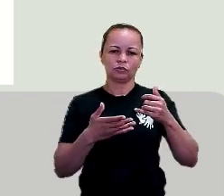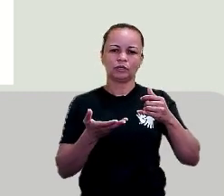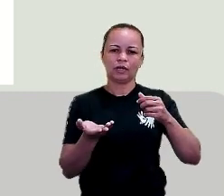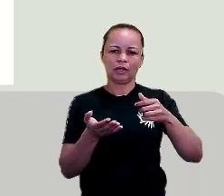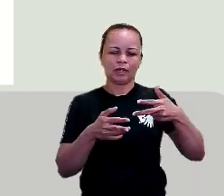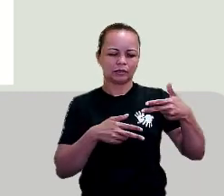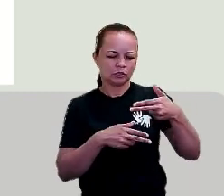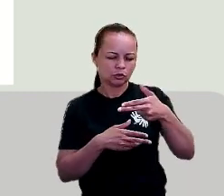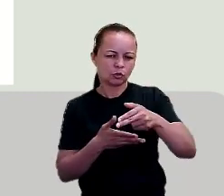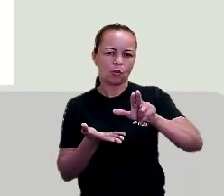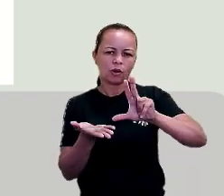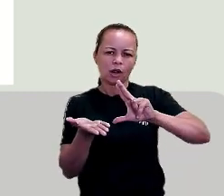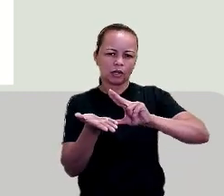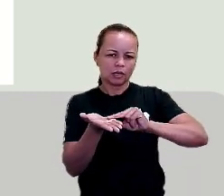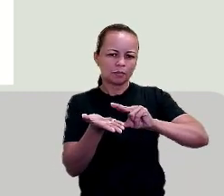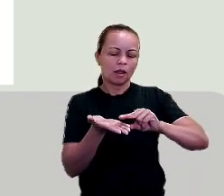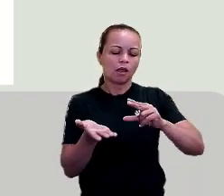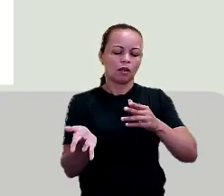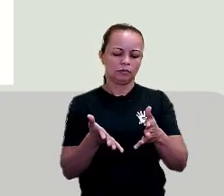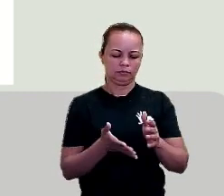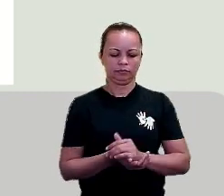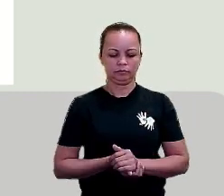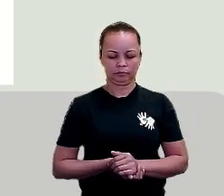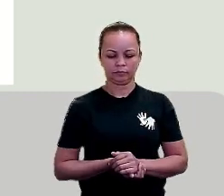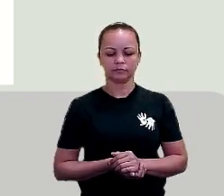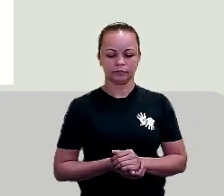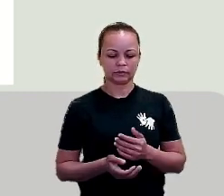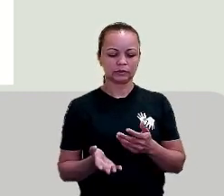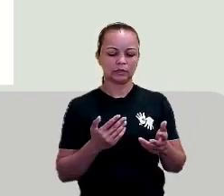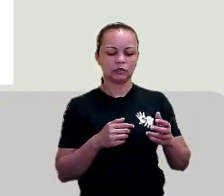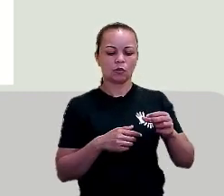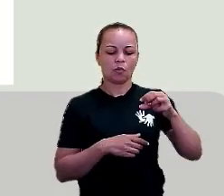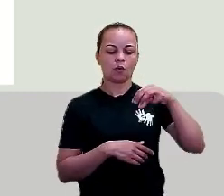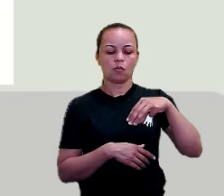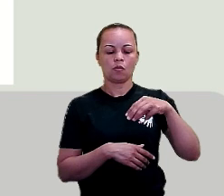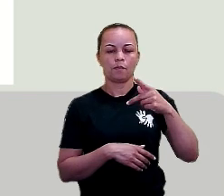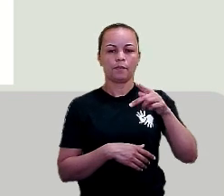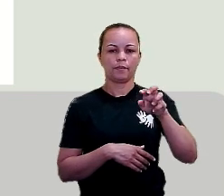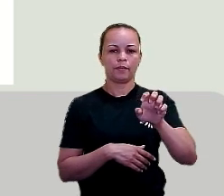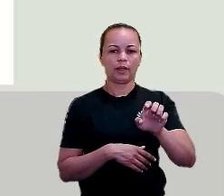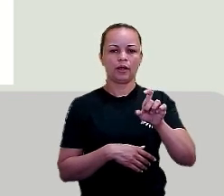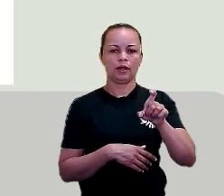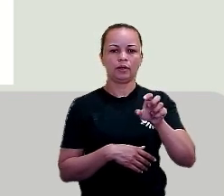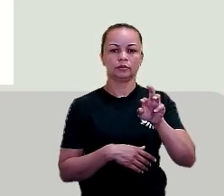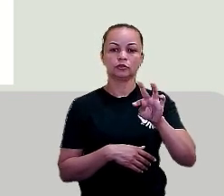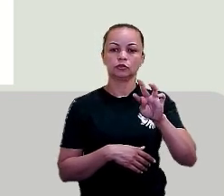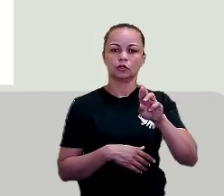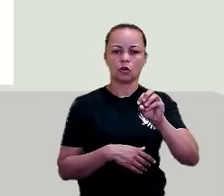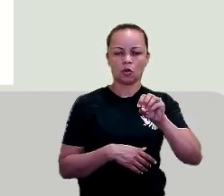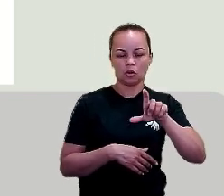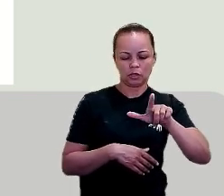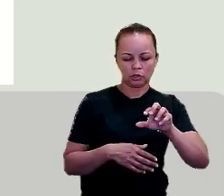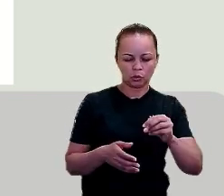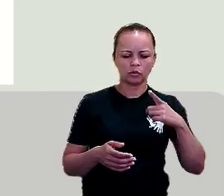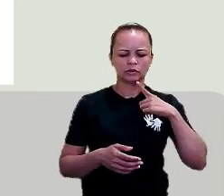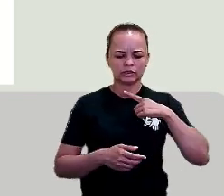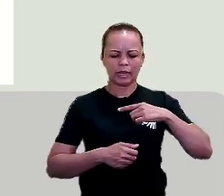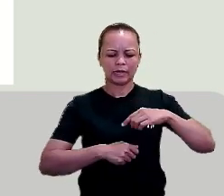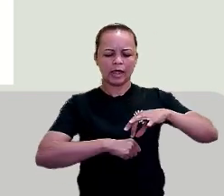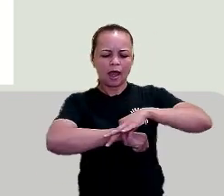clipes. Do petróleo, matéria-prima para o plástico. Eu tenho a régua de acrílico,